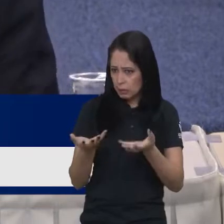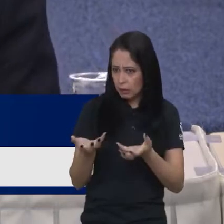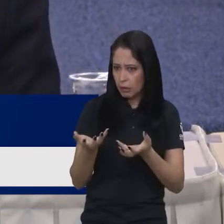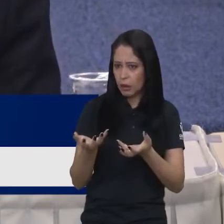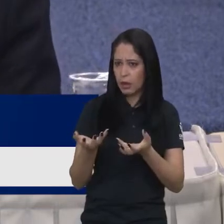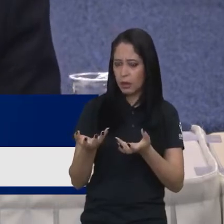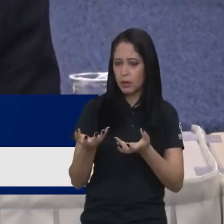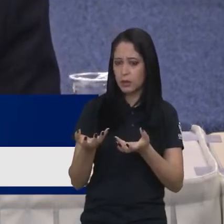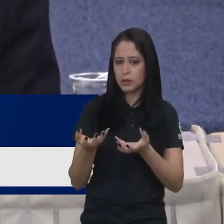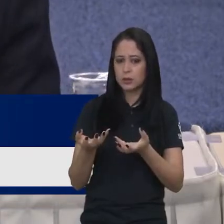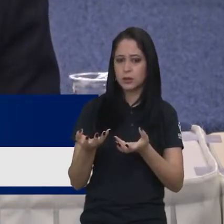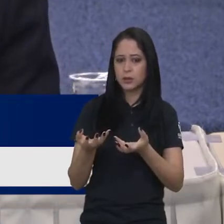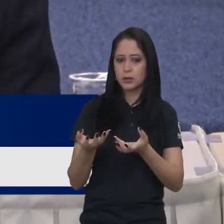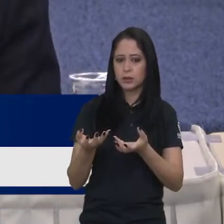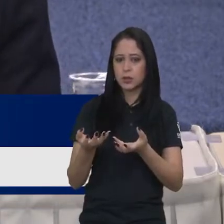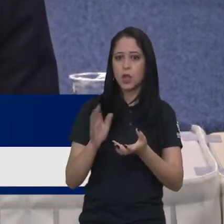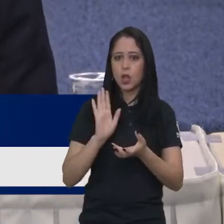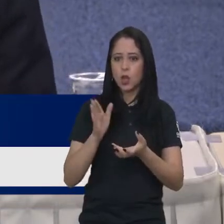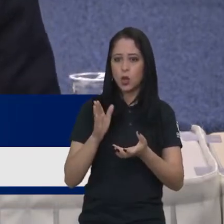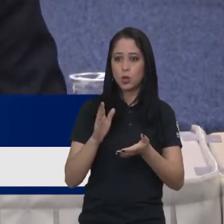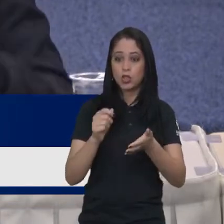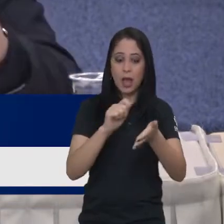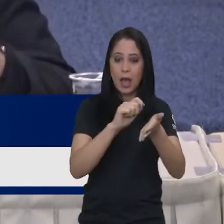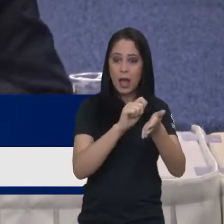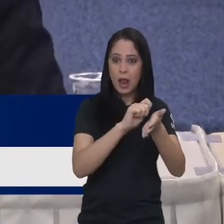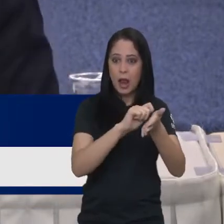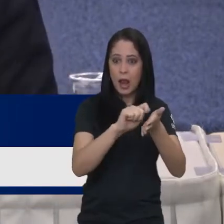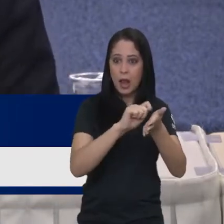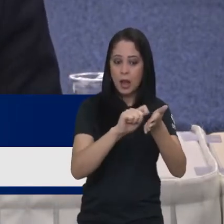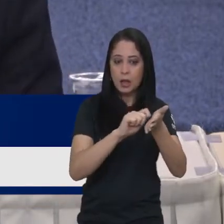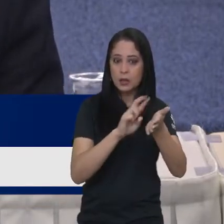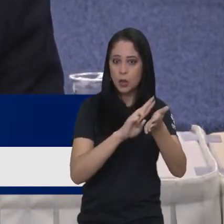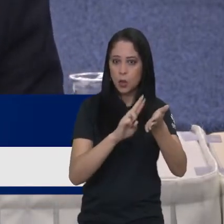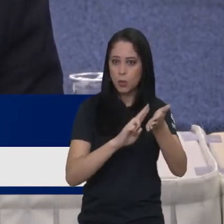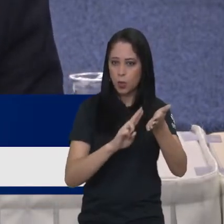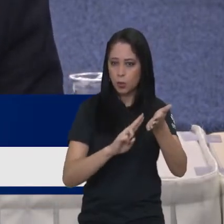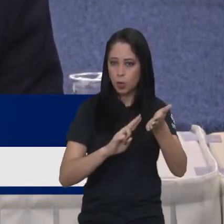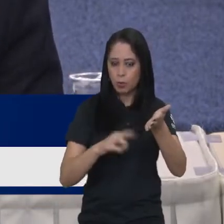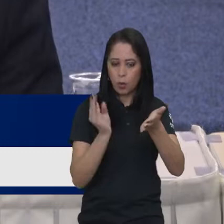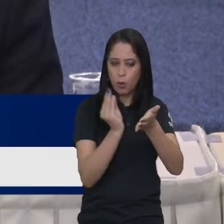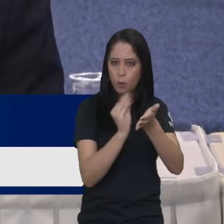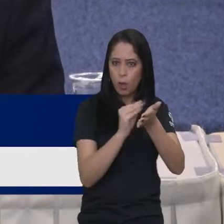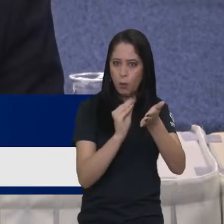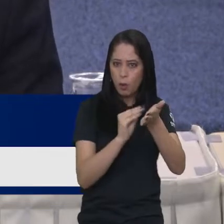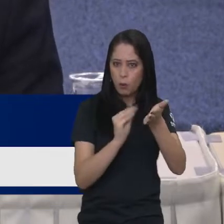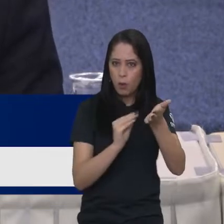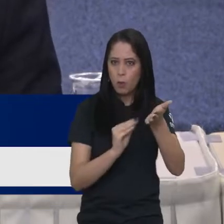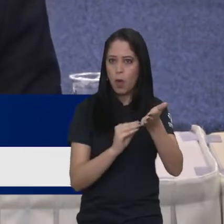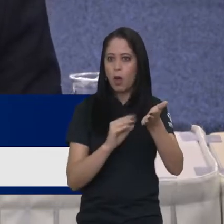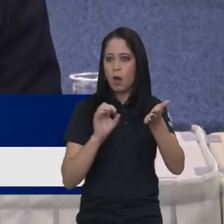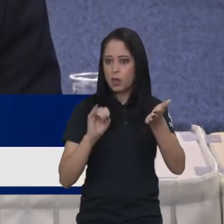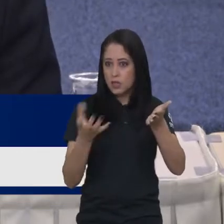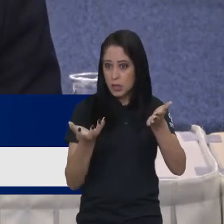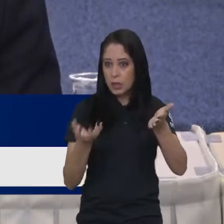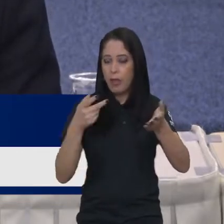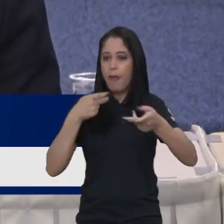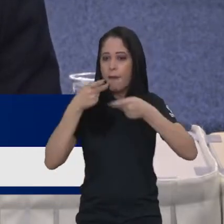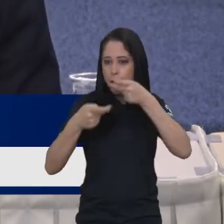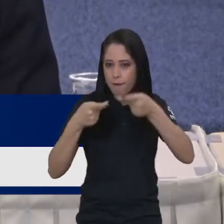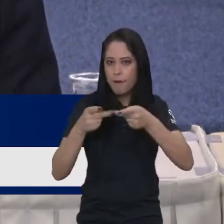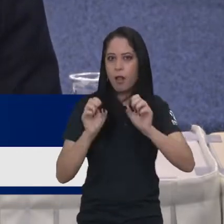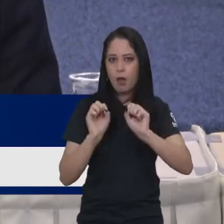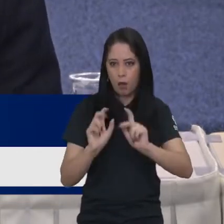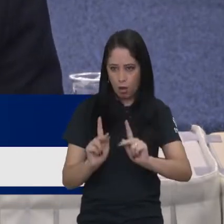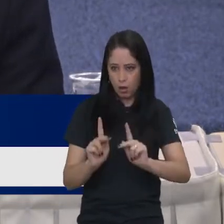gente possa manter a ordem dos trabalhos, eu já vou fazendo uma lista aqui com quem quer falar e já vou passando a palavra para vocês.